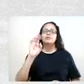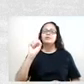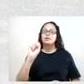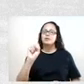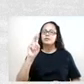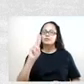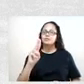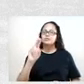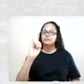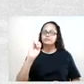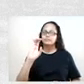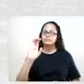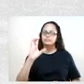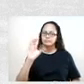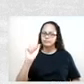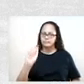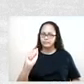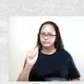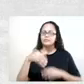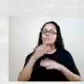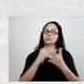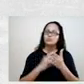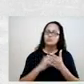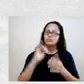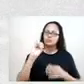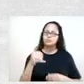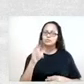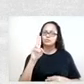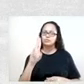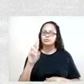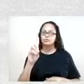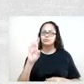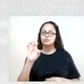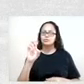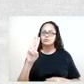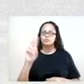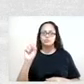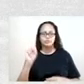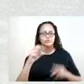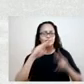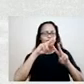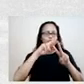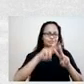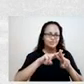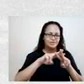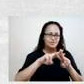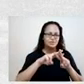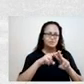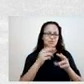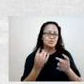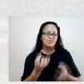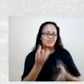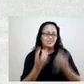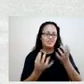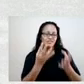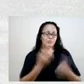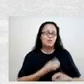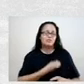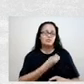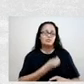Suíça, todos os judeus da cidade foram presos em edificações de madeira e queimados vivos, né?